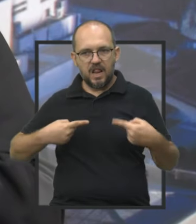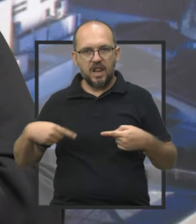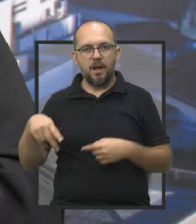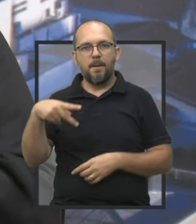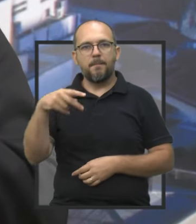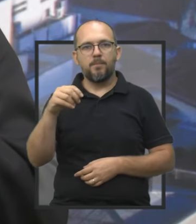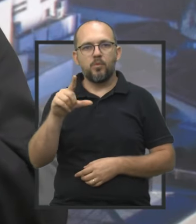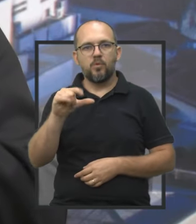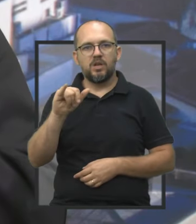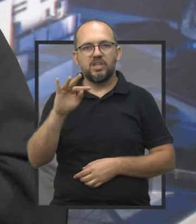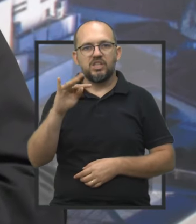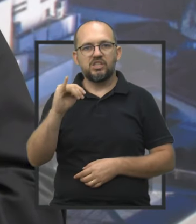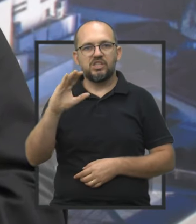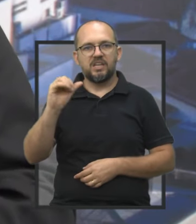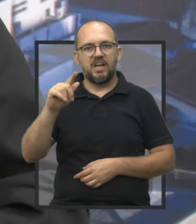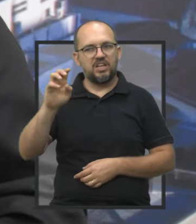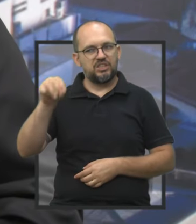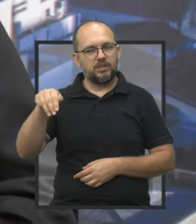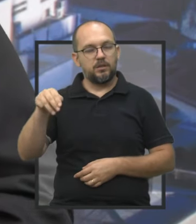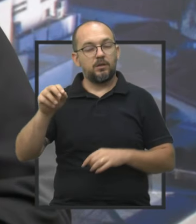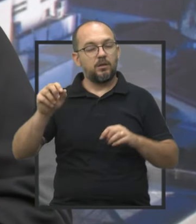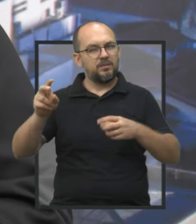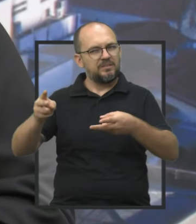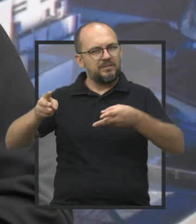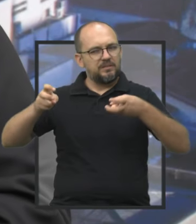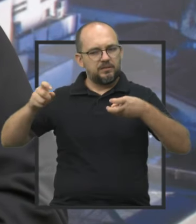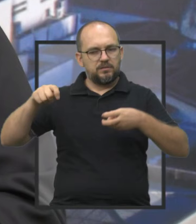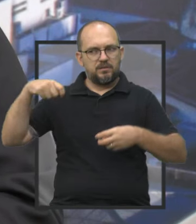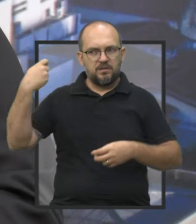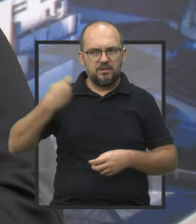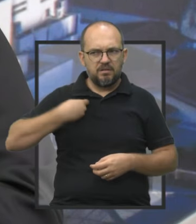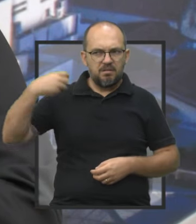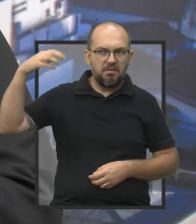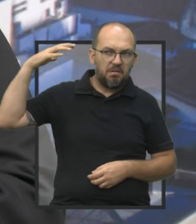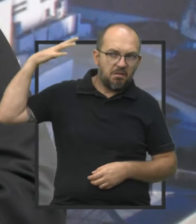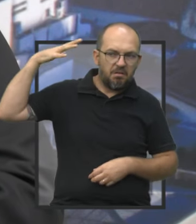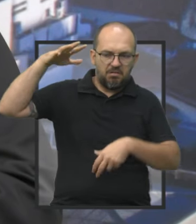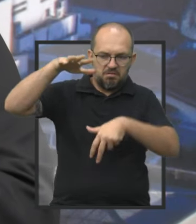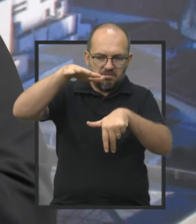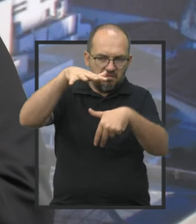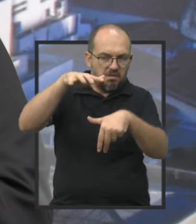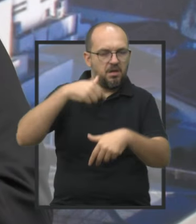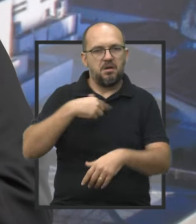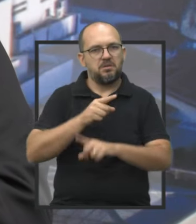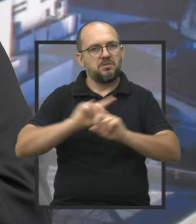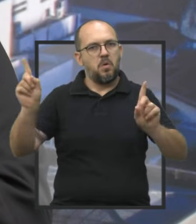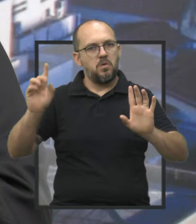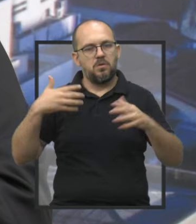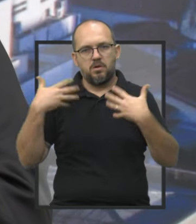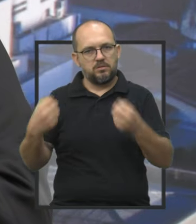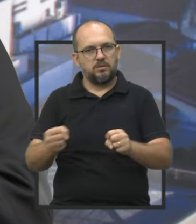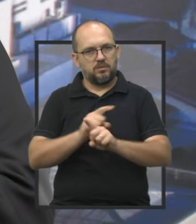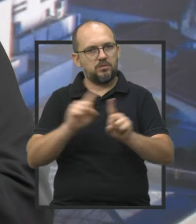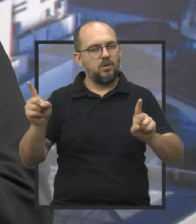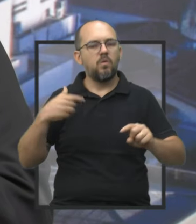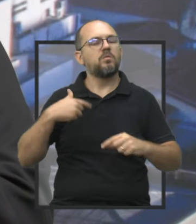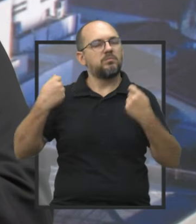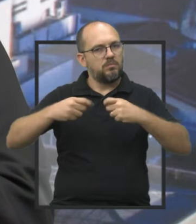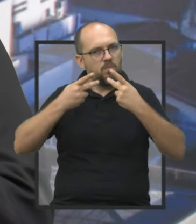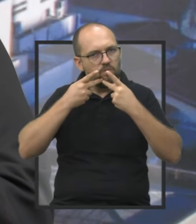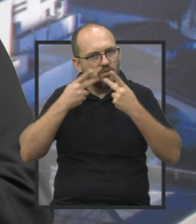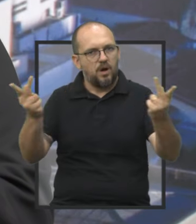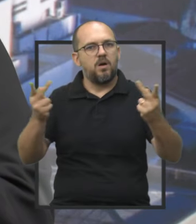que nós estamos aqui sendo usado, eu não fico quieto. Então, acho que é preciso